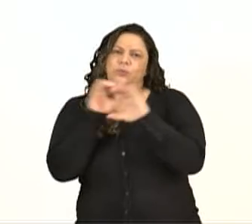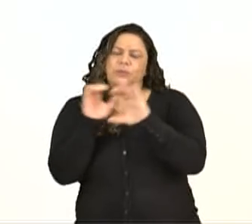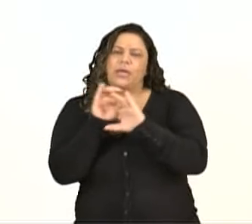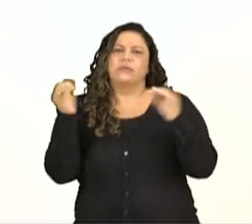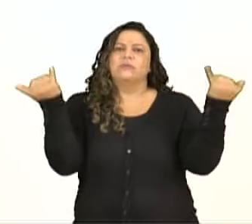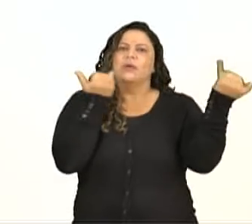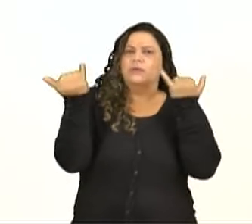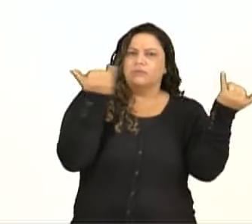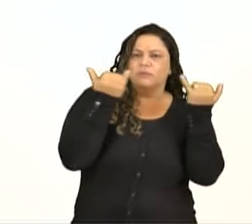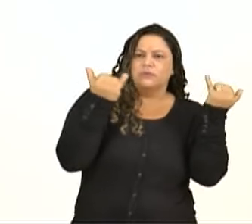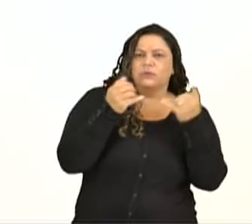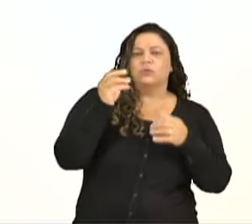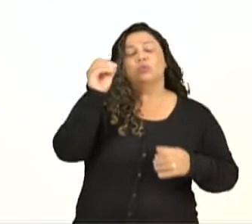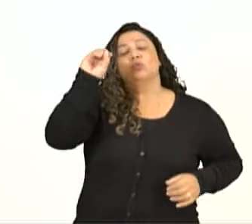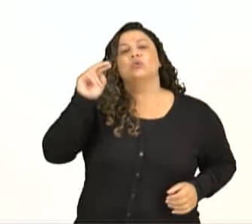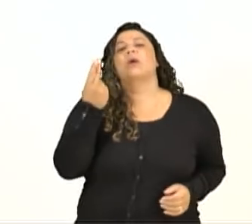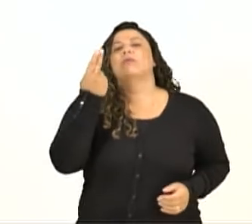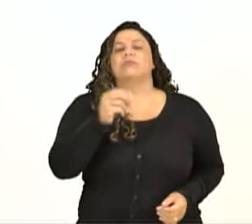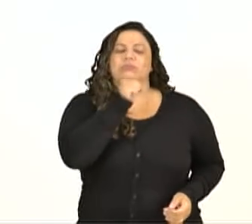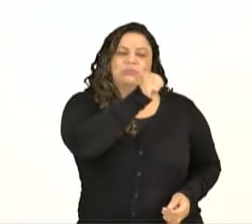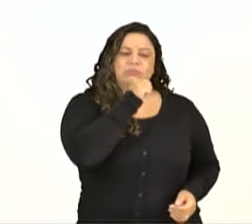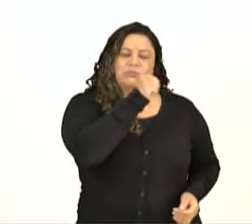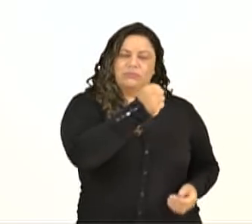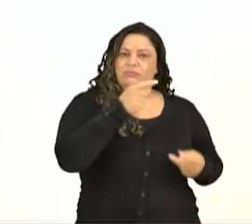a reportagem?